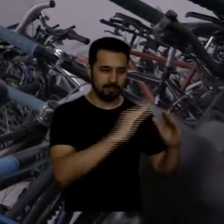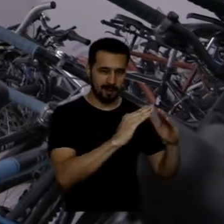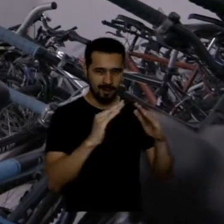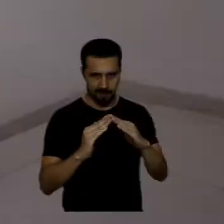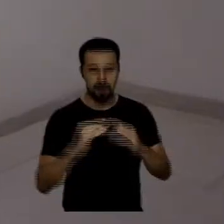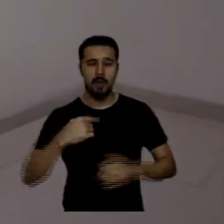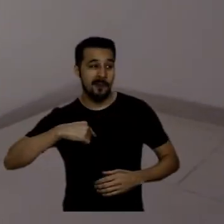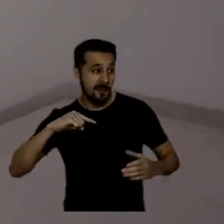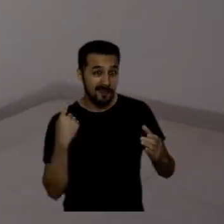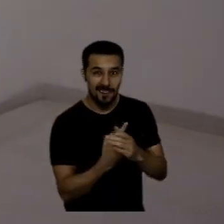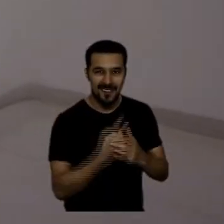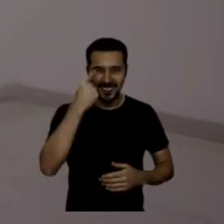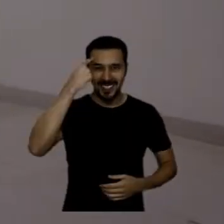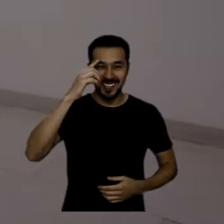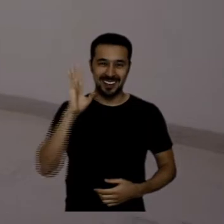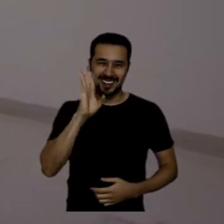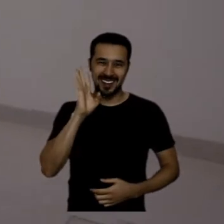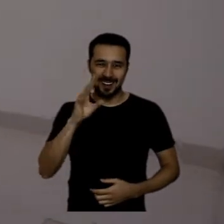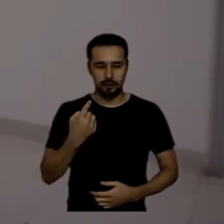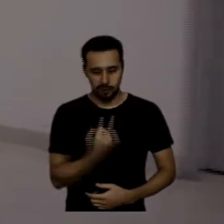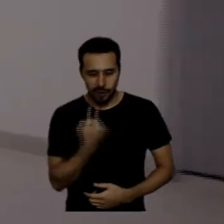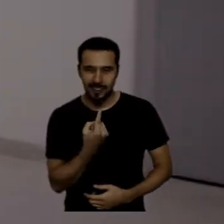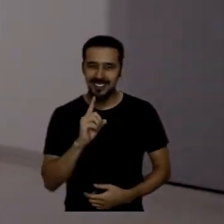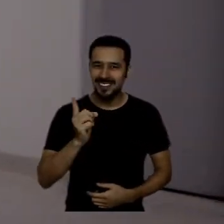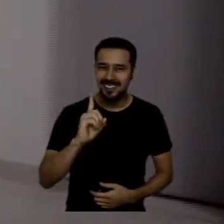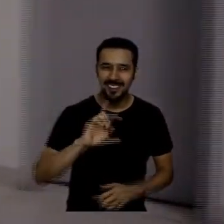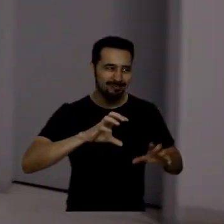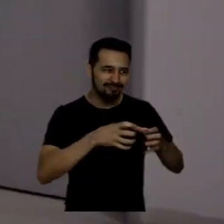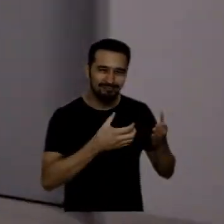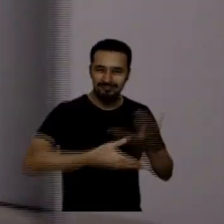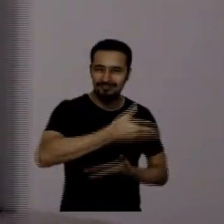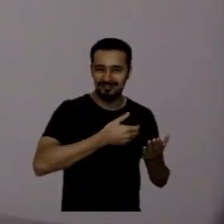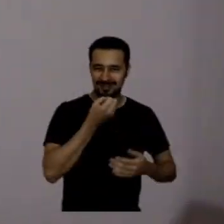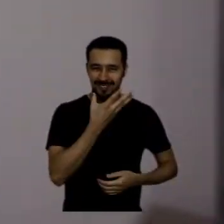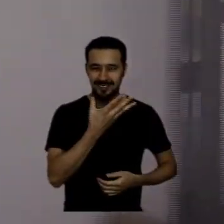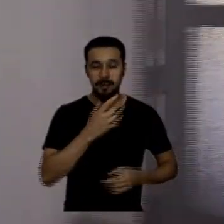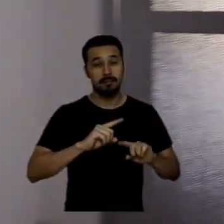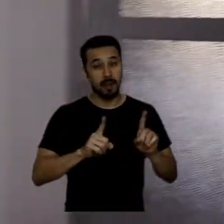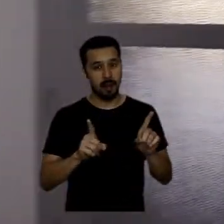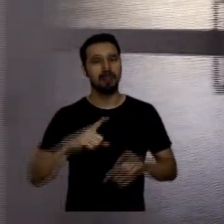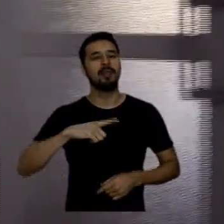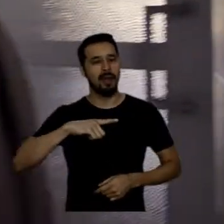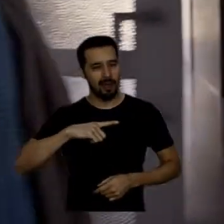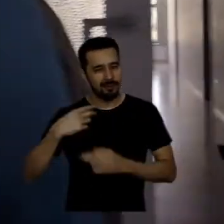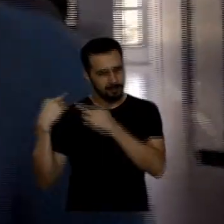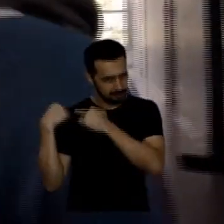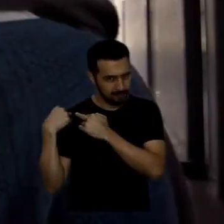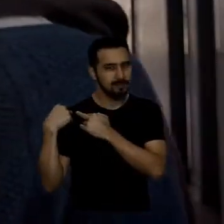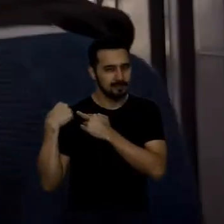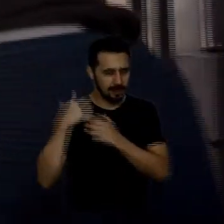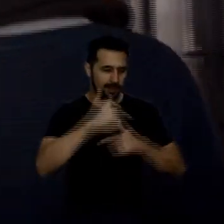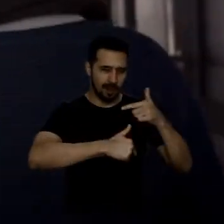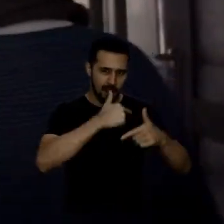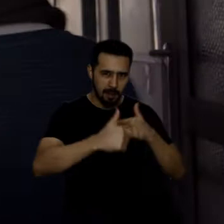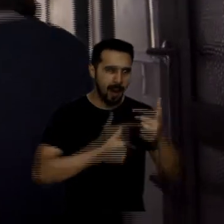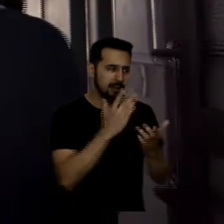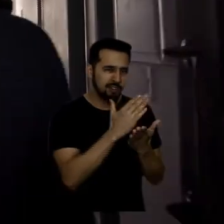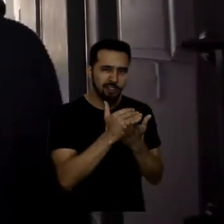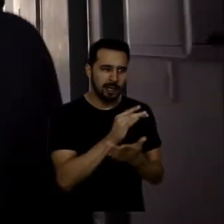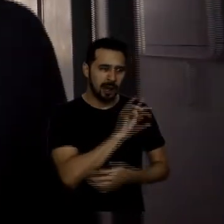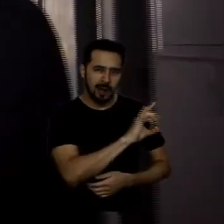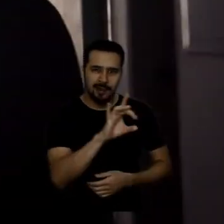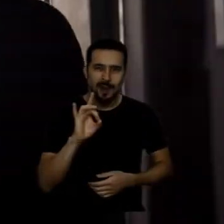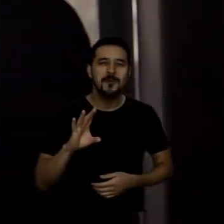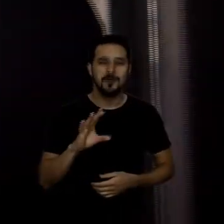banca feminina, e daí acabou assim, aí eu tava tipo, meu Deus, eles não vão me querer, porque eu acho que eu não sou pobre o suficiente pra morar na CEL.